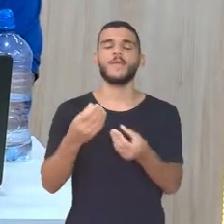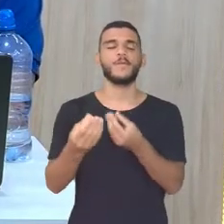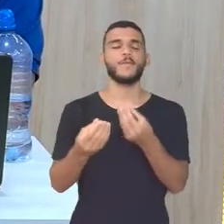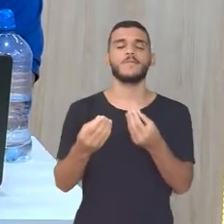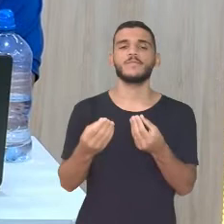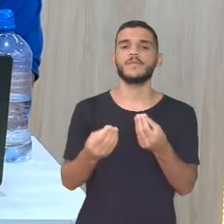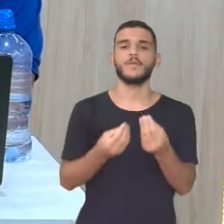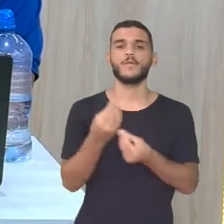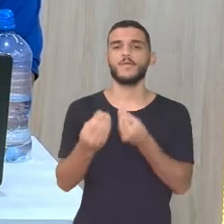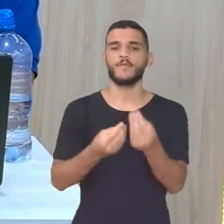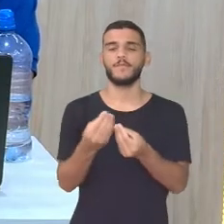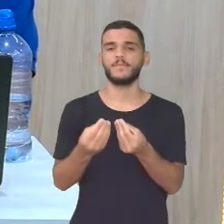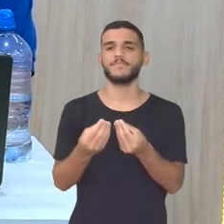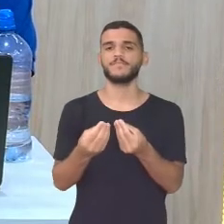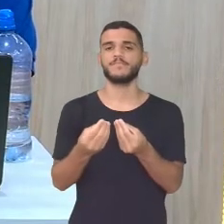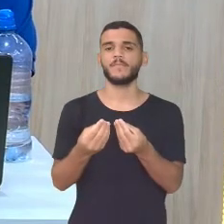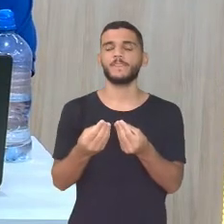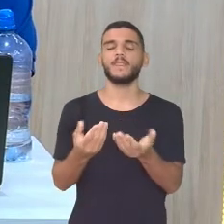né?